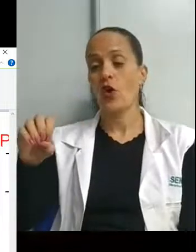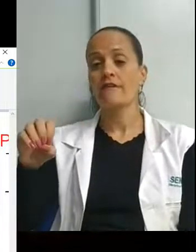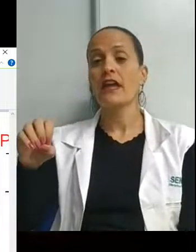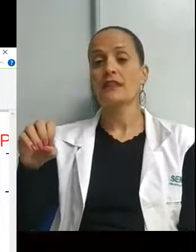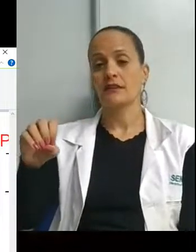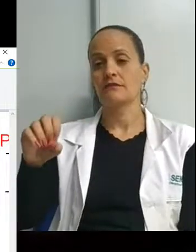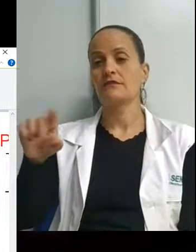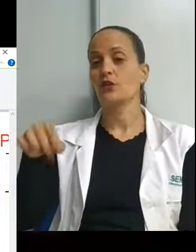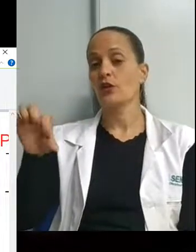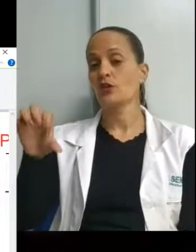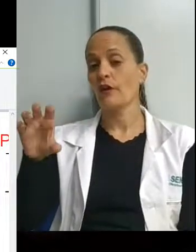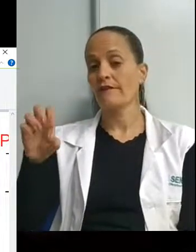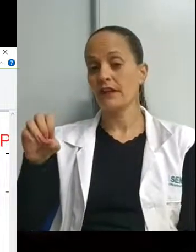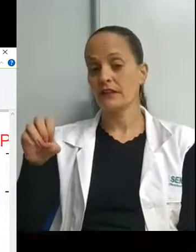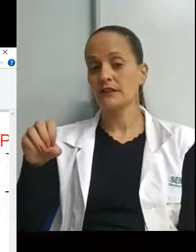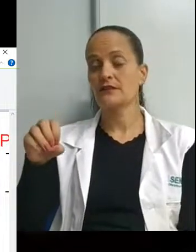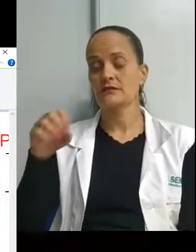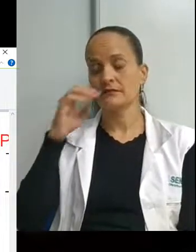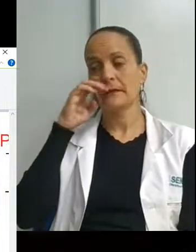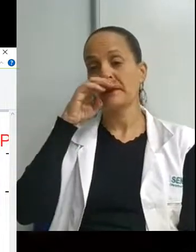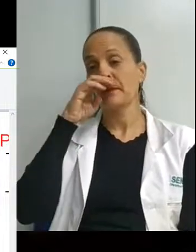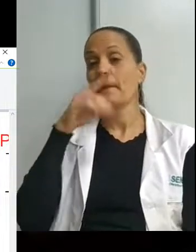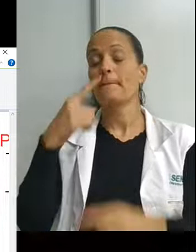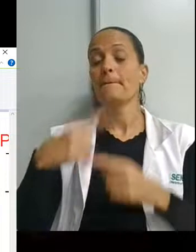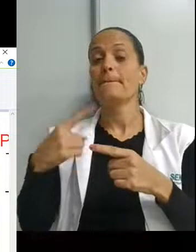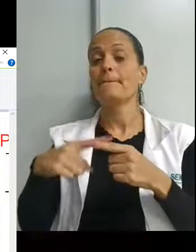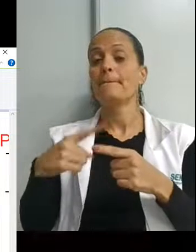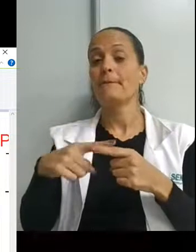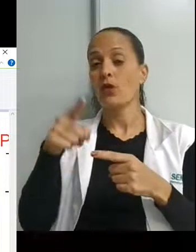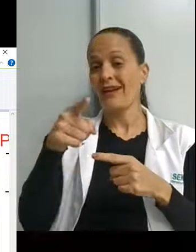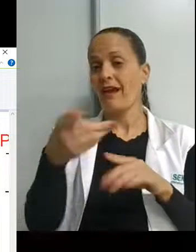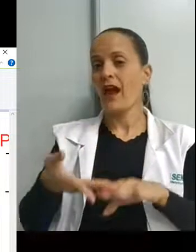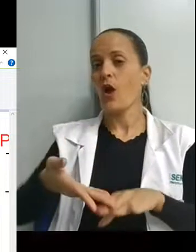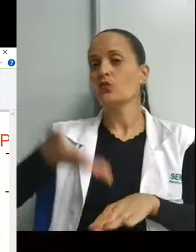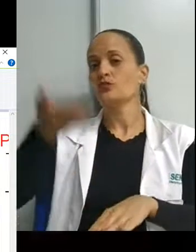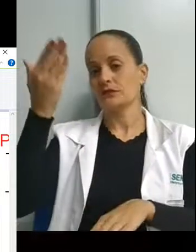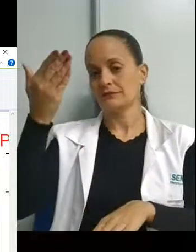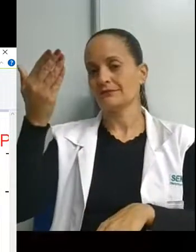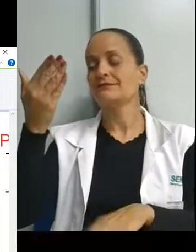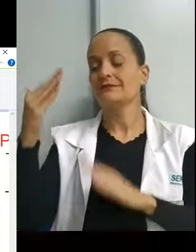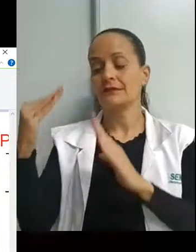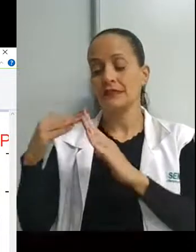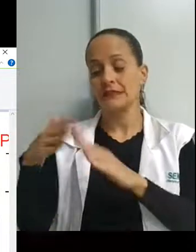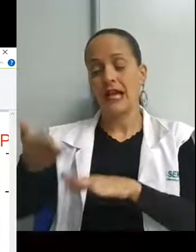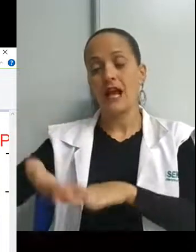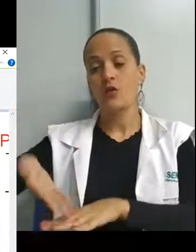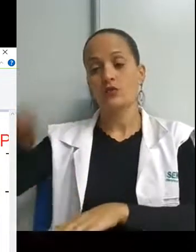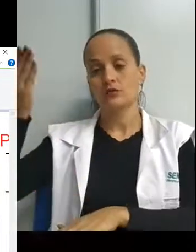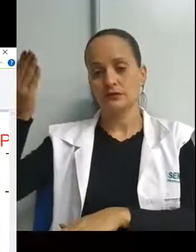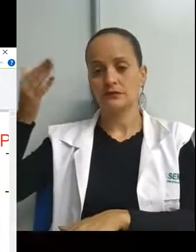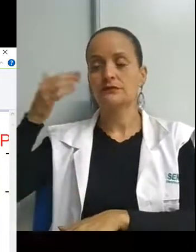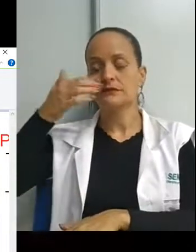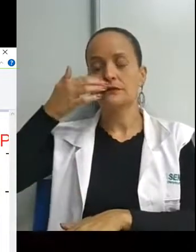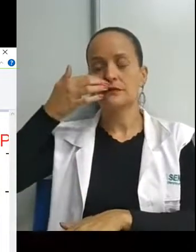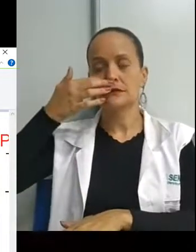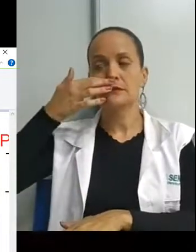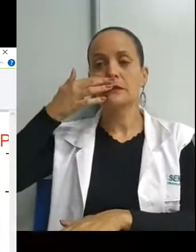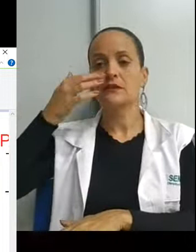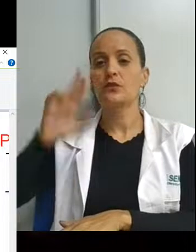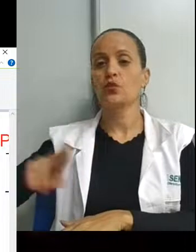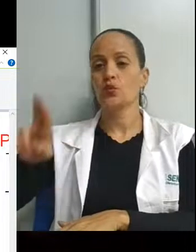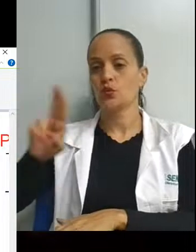né? Então, por quê? Porque a demanda aqui é alta, né? A potência de 20.000 é uma potência alta. Então, ó, 90,90